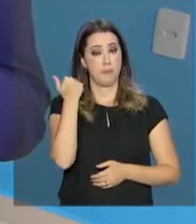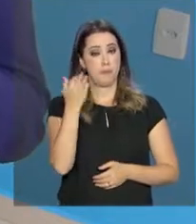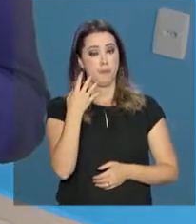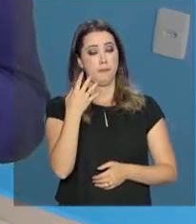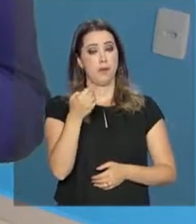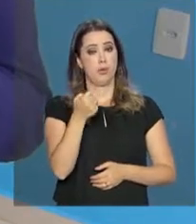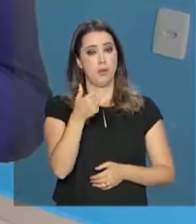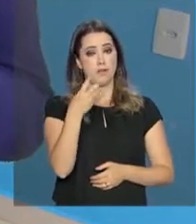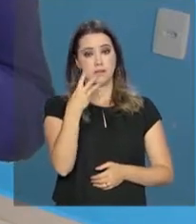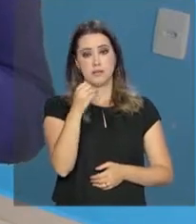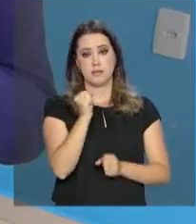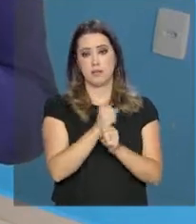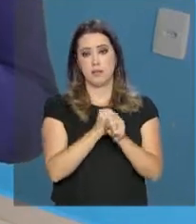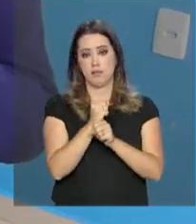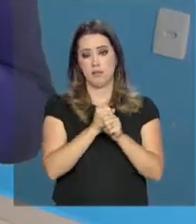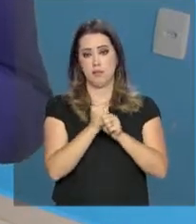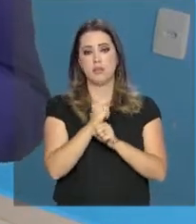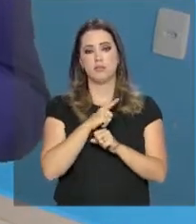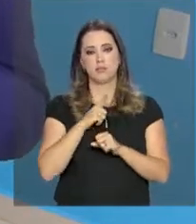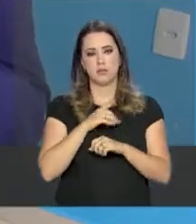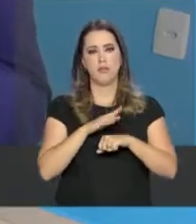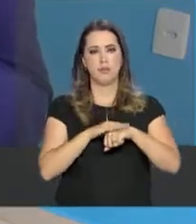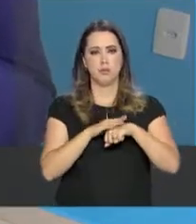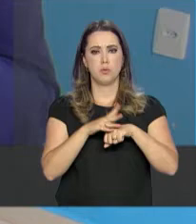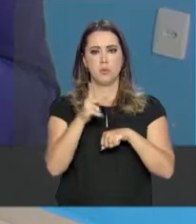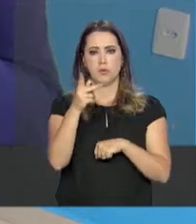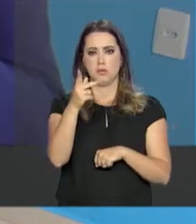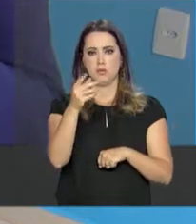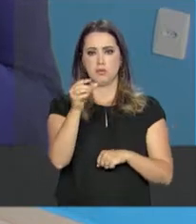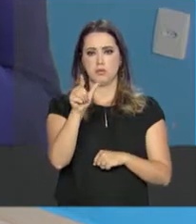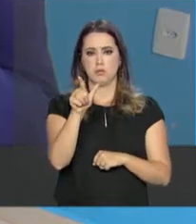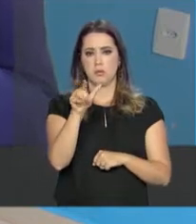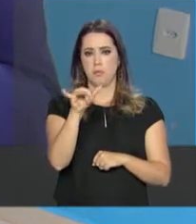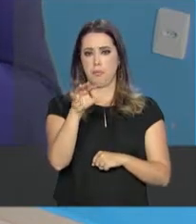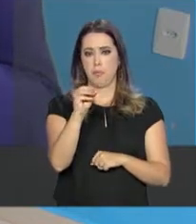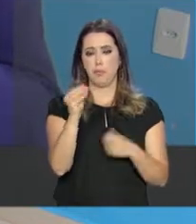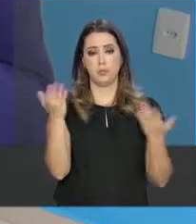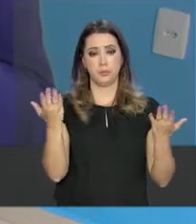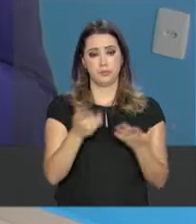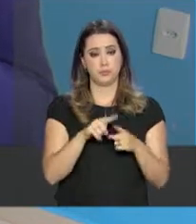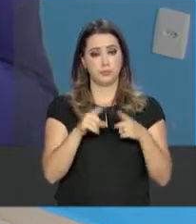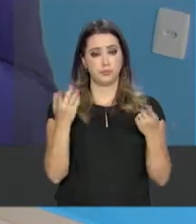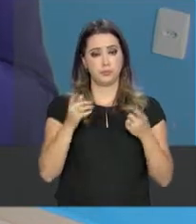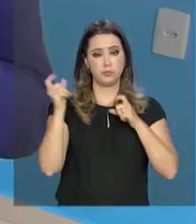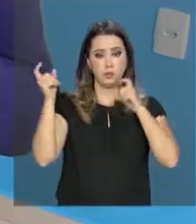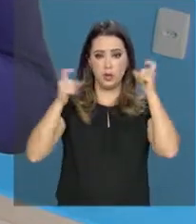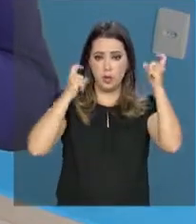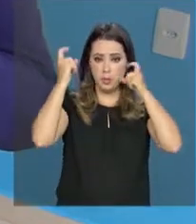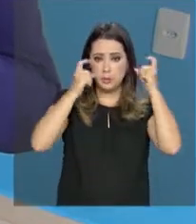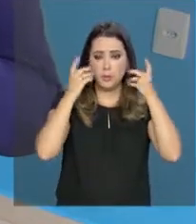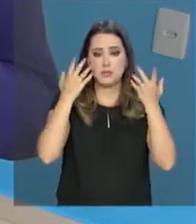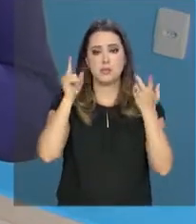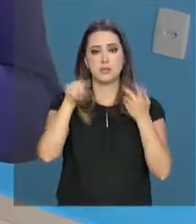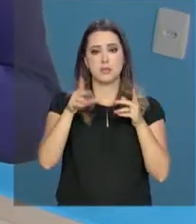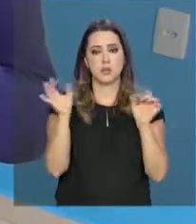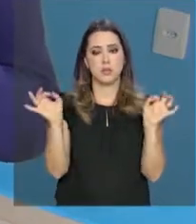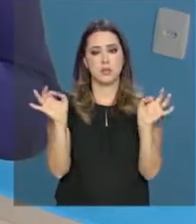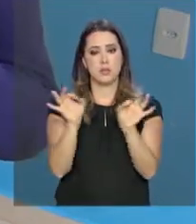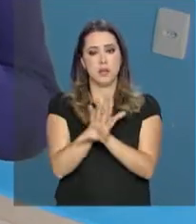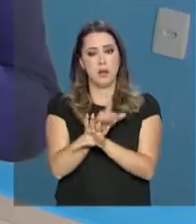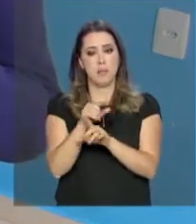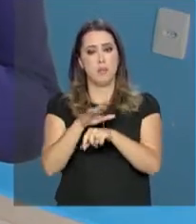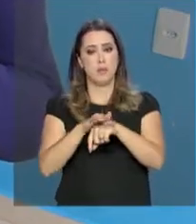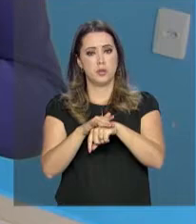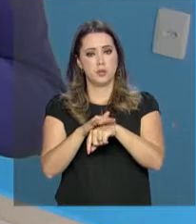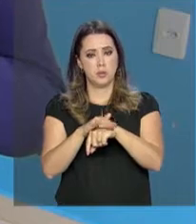quase 30 anos embora não haja registros atuais da doença a preocupação do ministério é que a erradicação da pólio